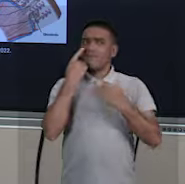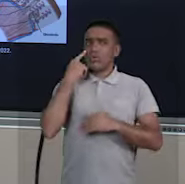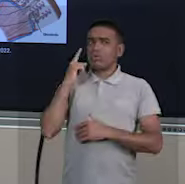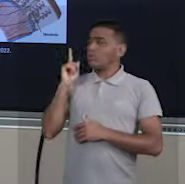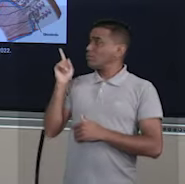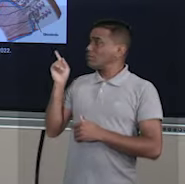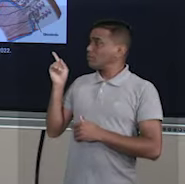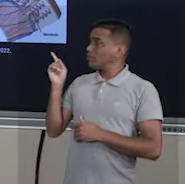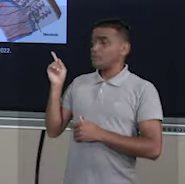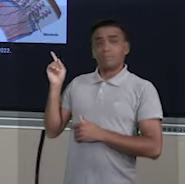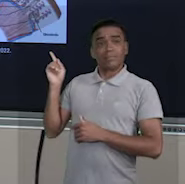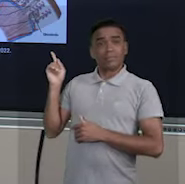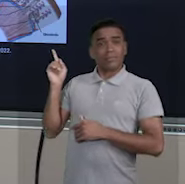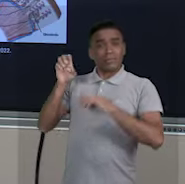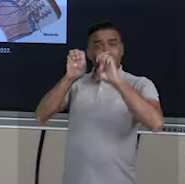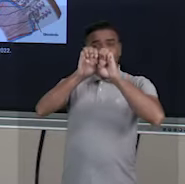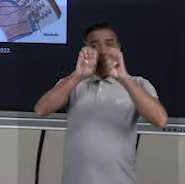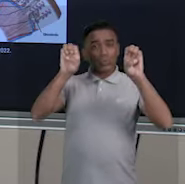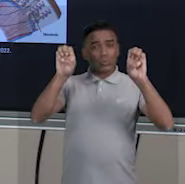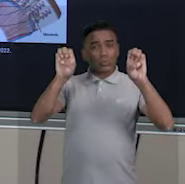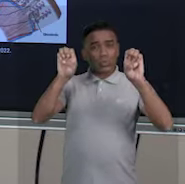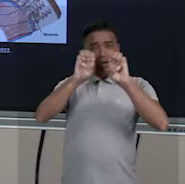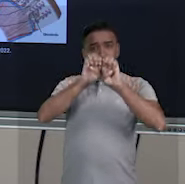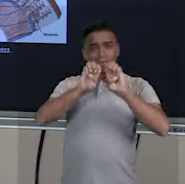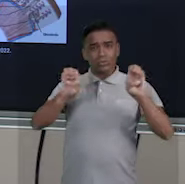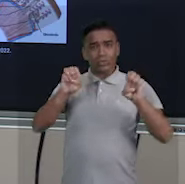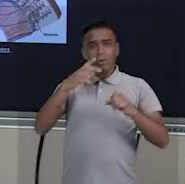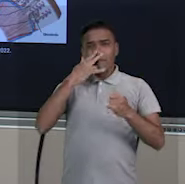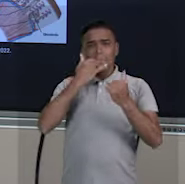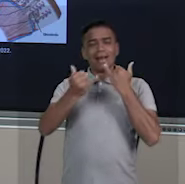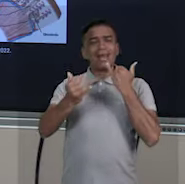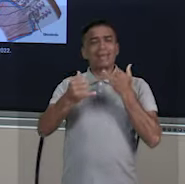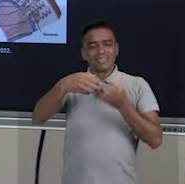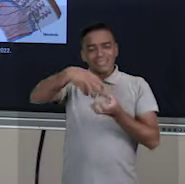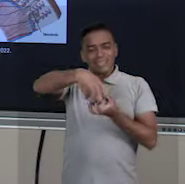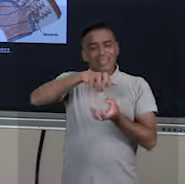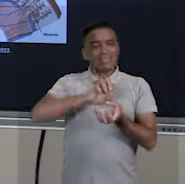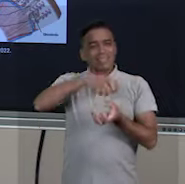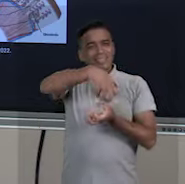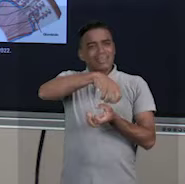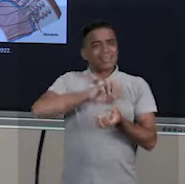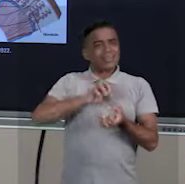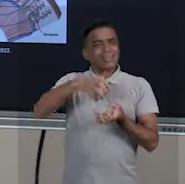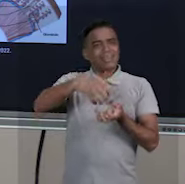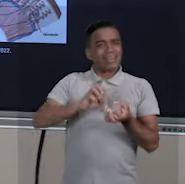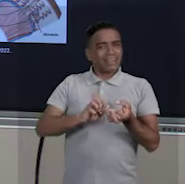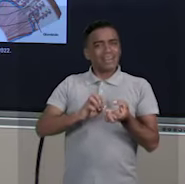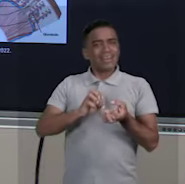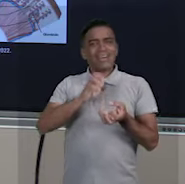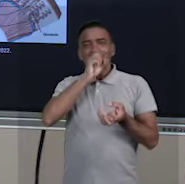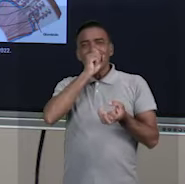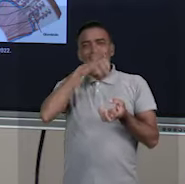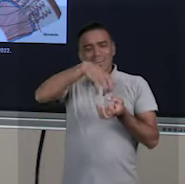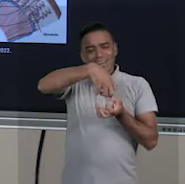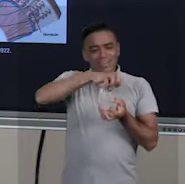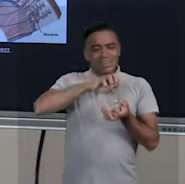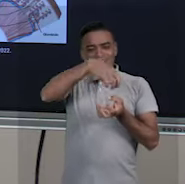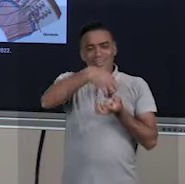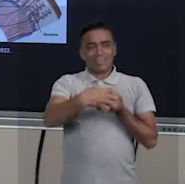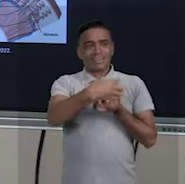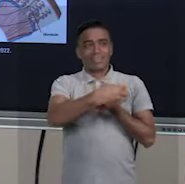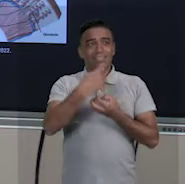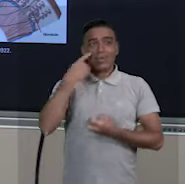você pega essa estrutura, lembra bastante um gomo de mexerica. Então, quando você olha aqui, ó, você tem